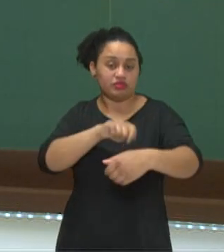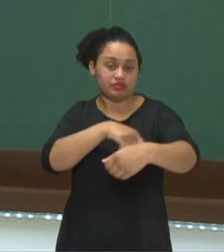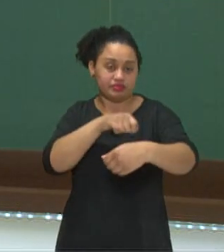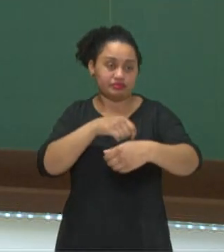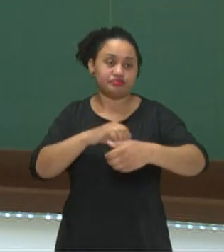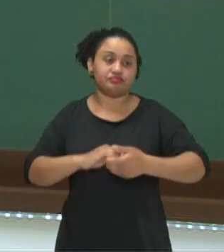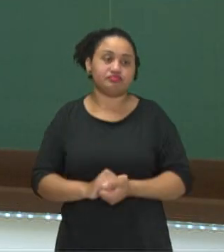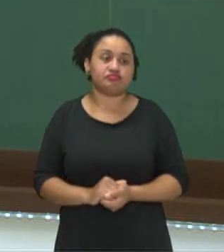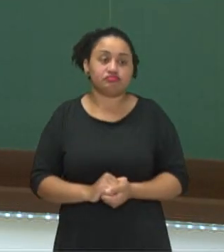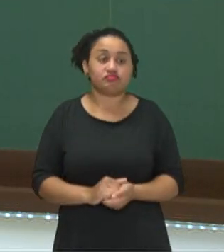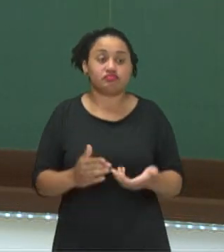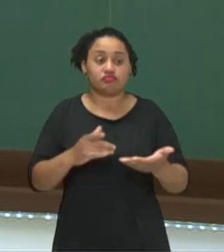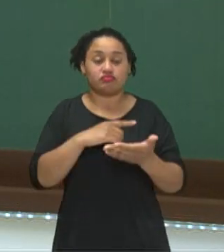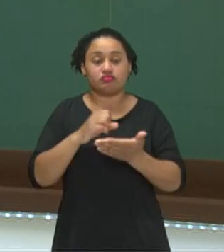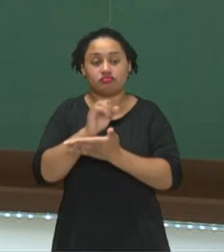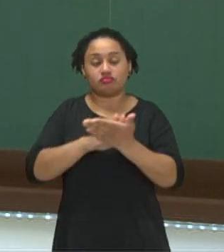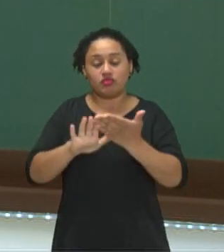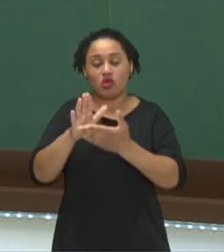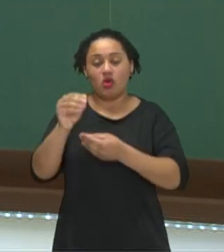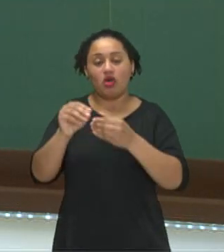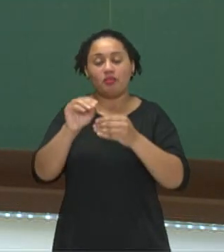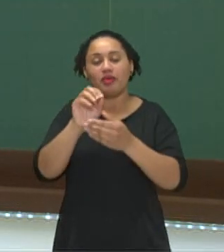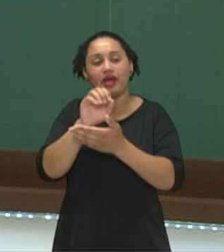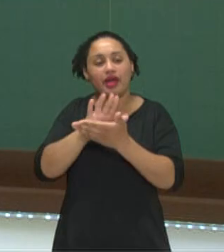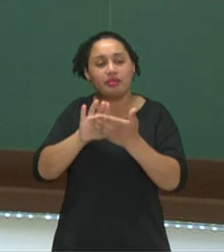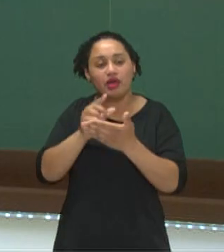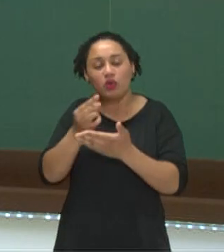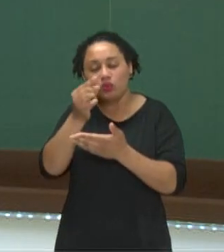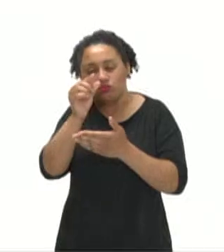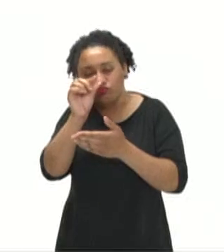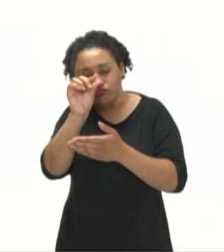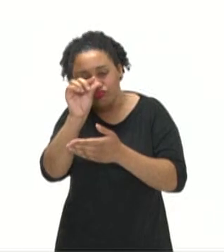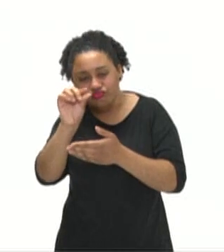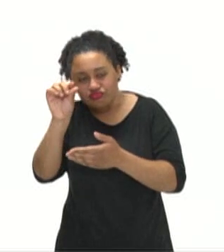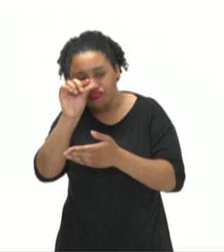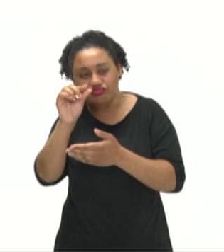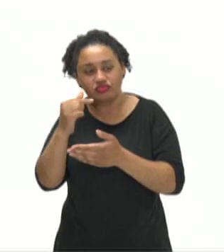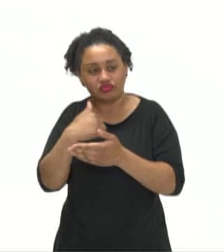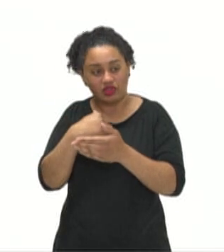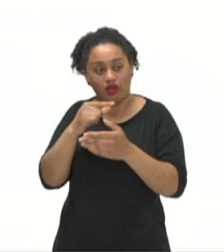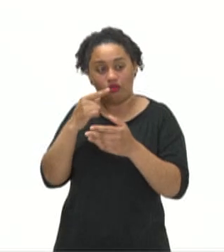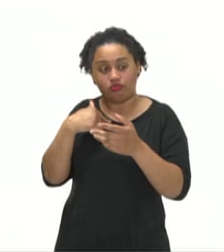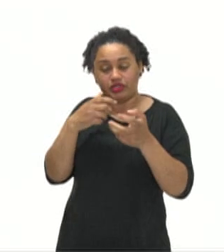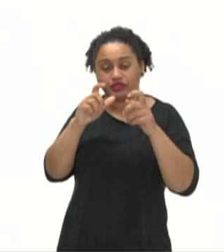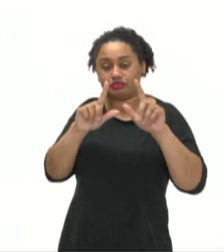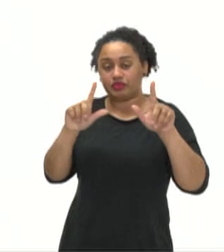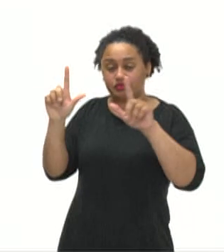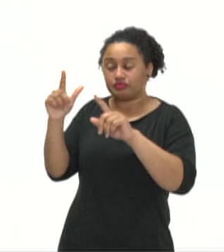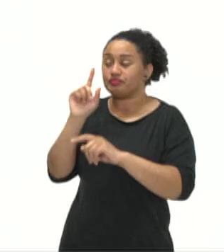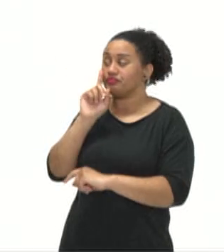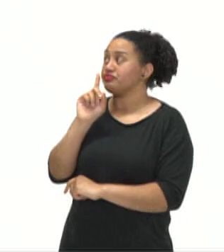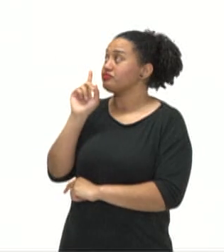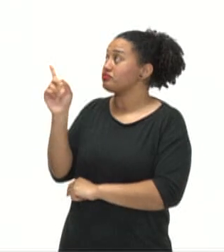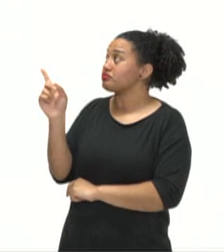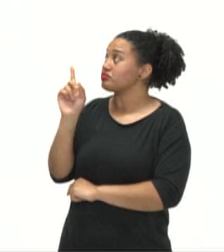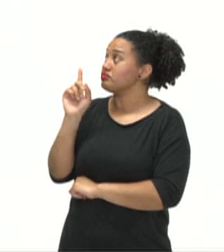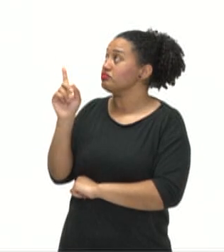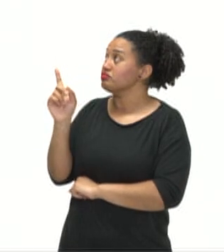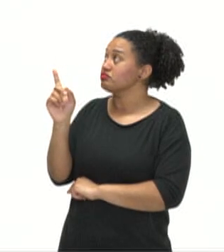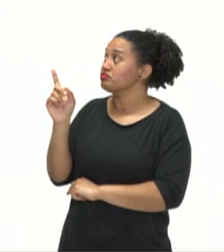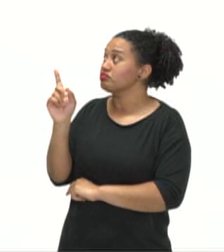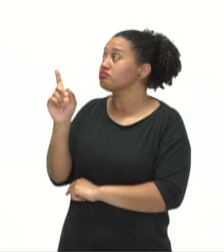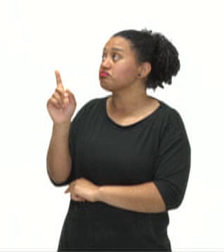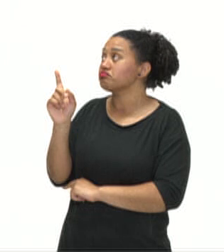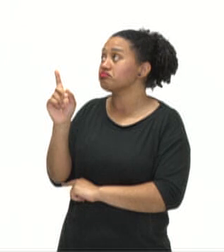E aqui a gente tem uma imagem dos cristais de cloreto de sódio, né, a formação aqui na fotografia e o arranjo